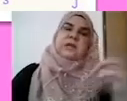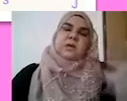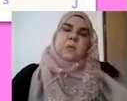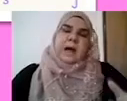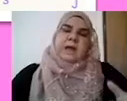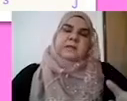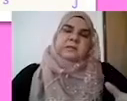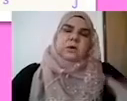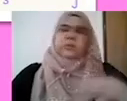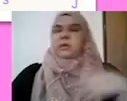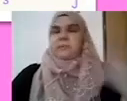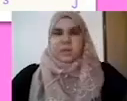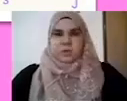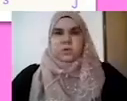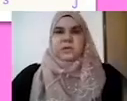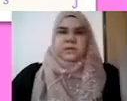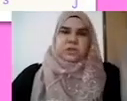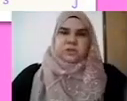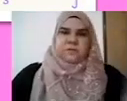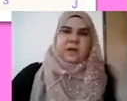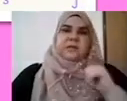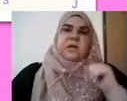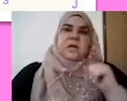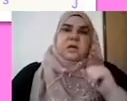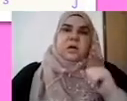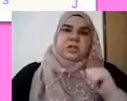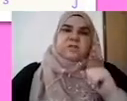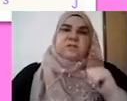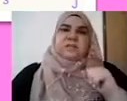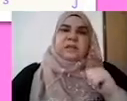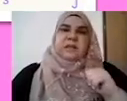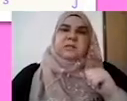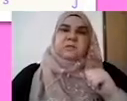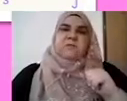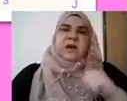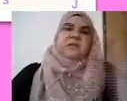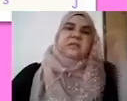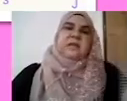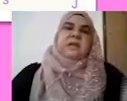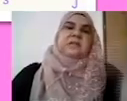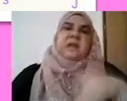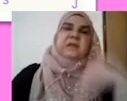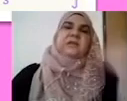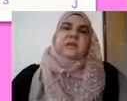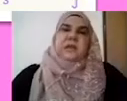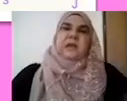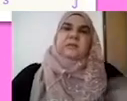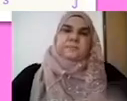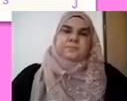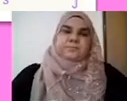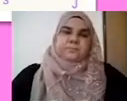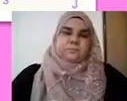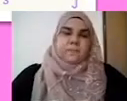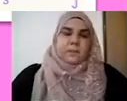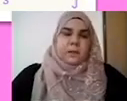dois aí iguais, outro que mede 2, a gente faz igual a gente fez a análise do vértice. Quem está entre